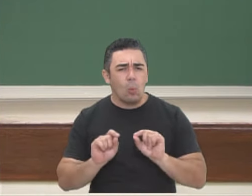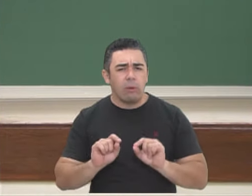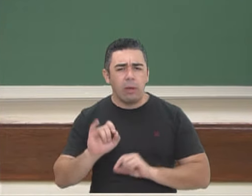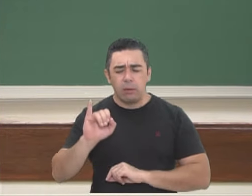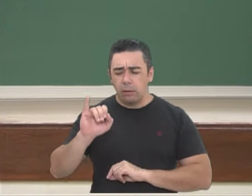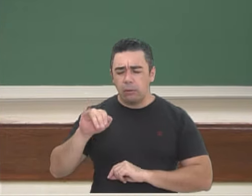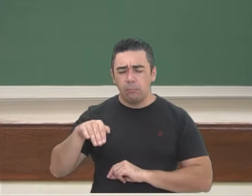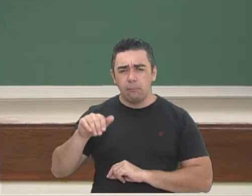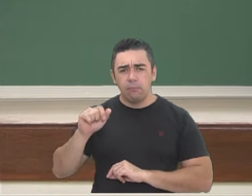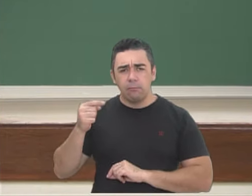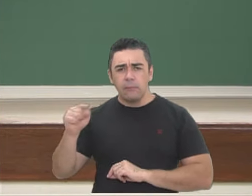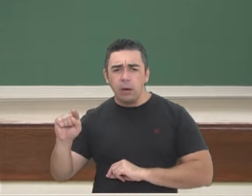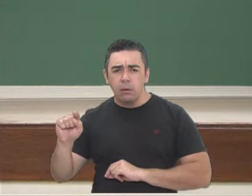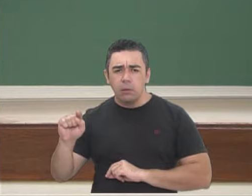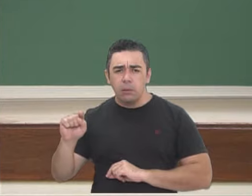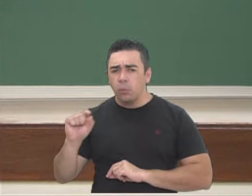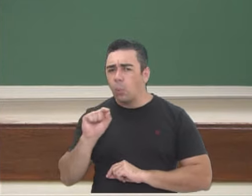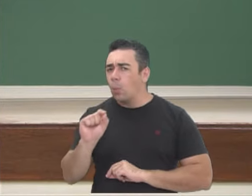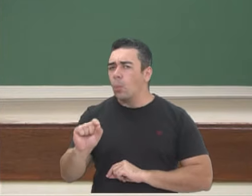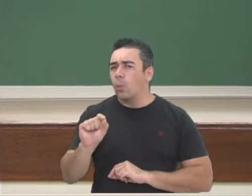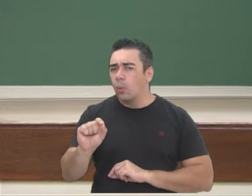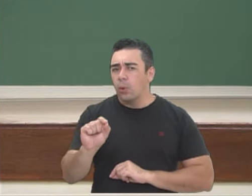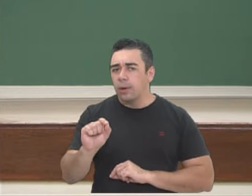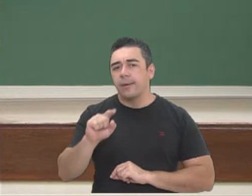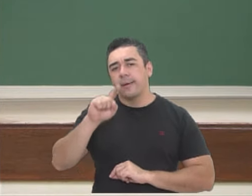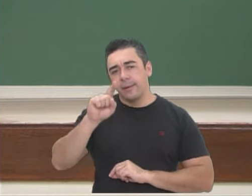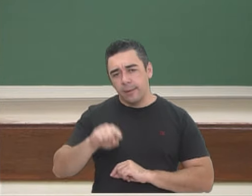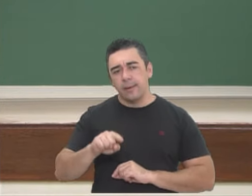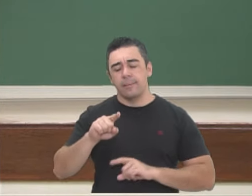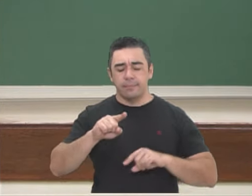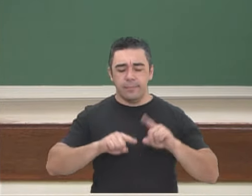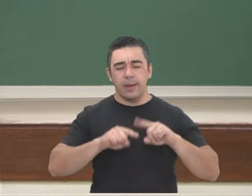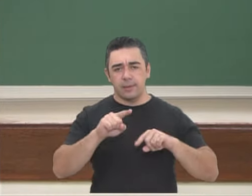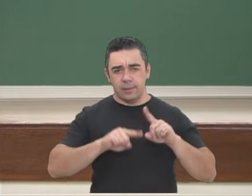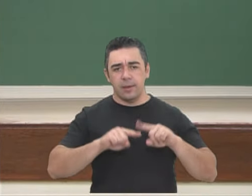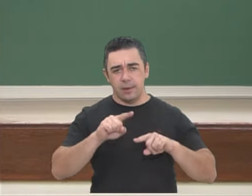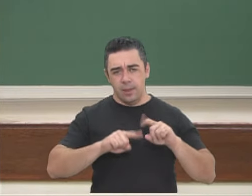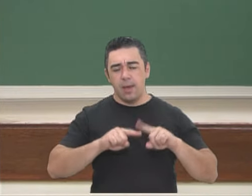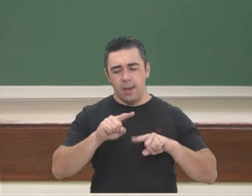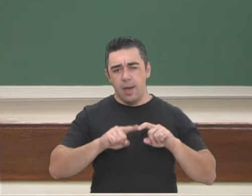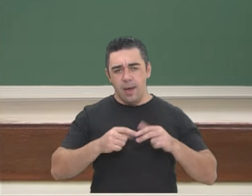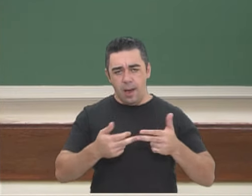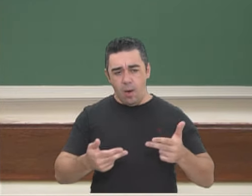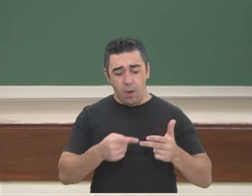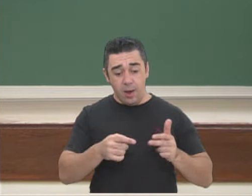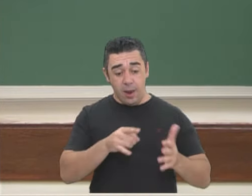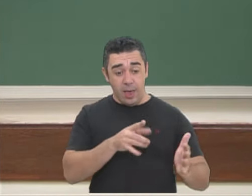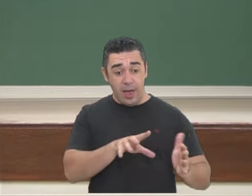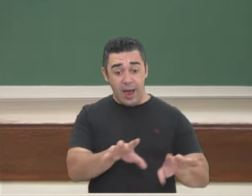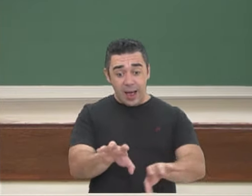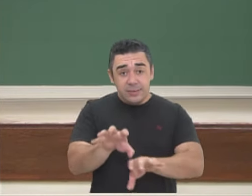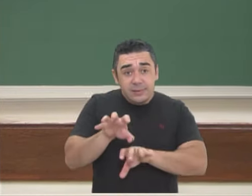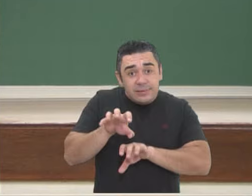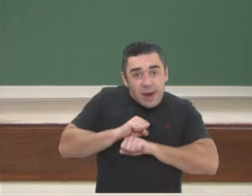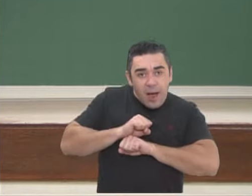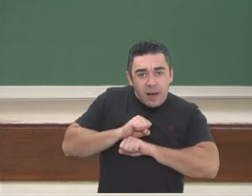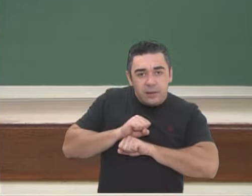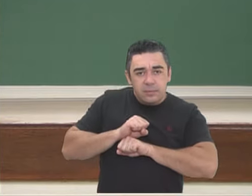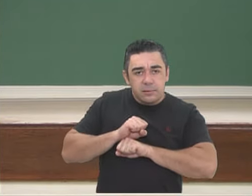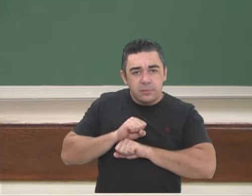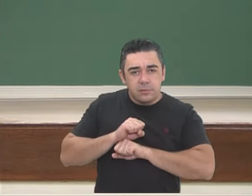imã um ímã é um material que atrai certos tipos de materiais e esses materiais